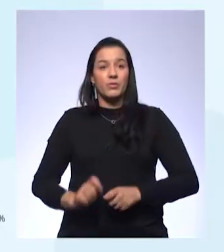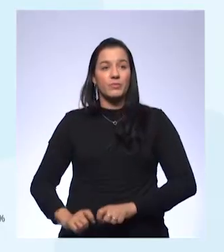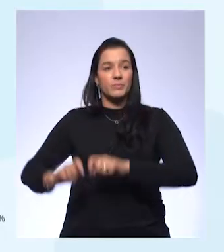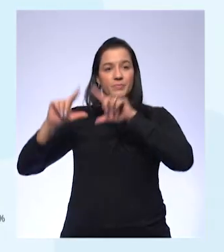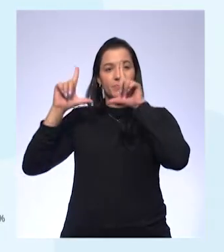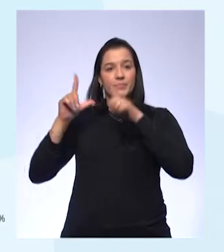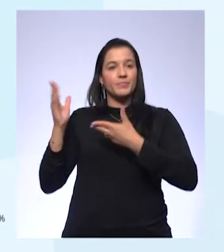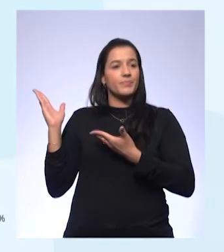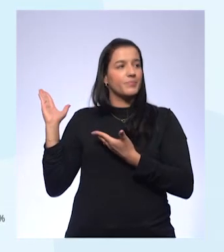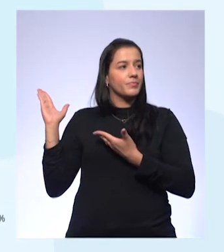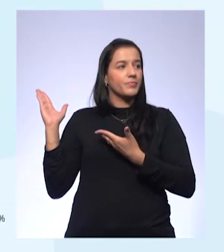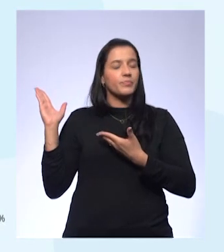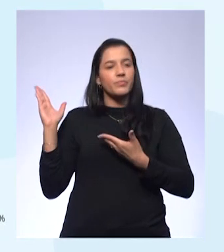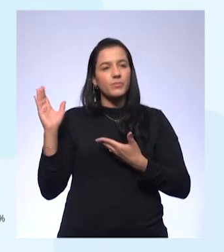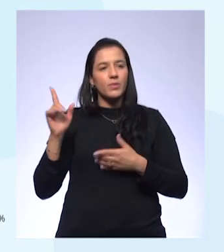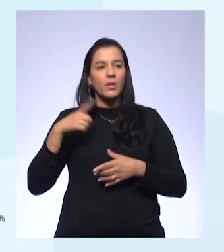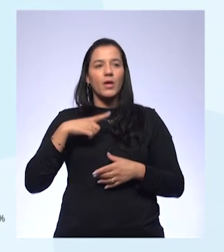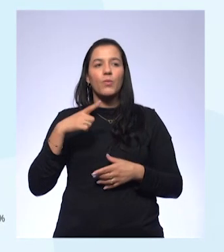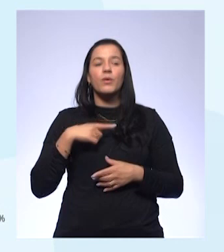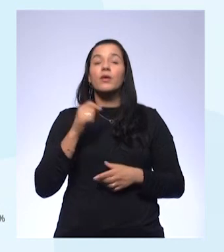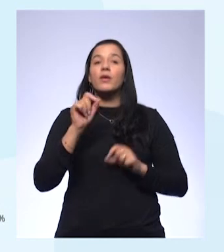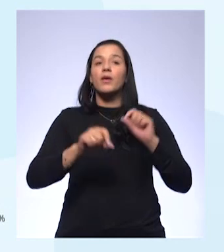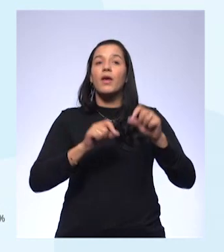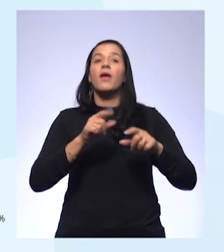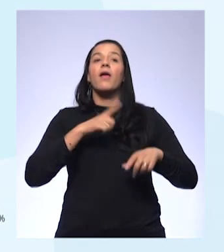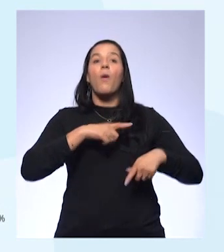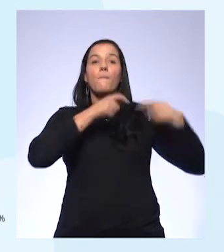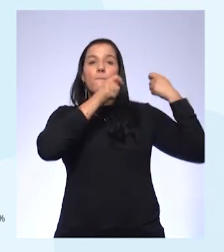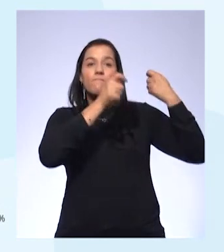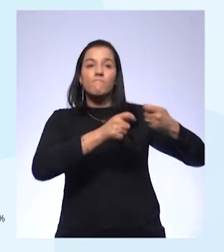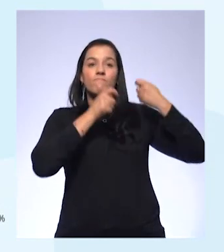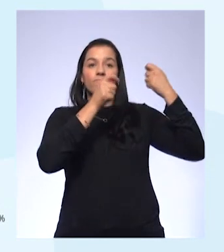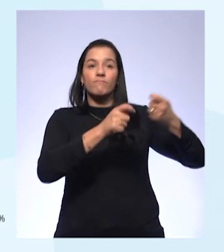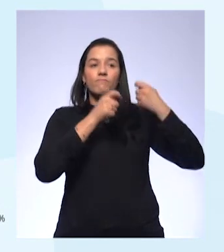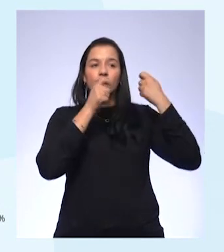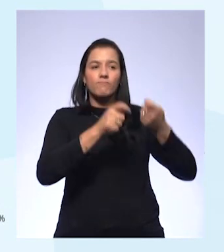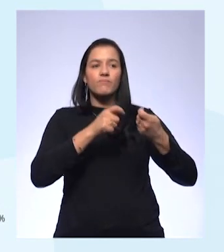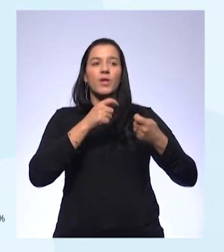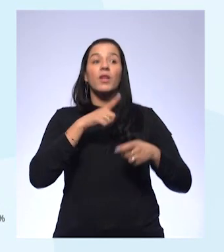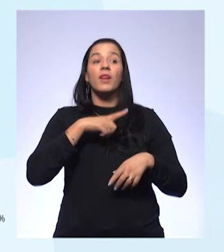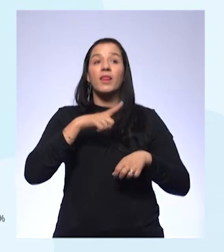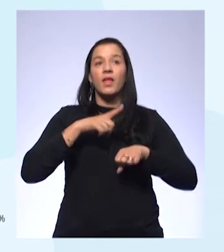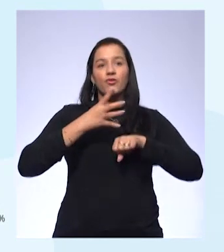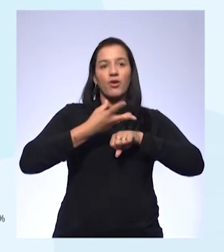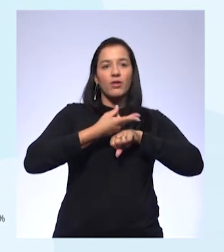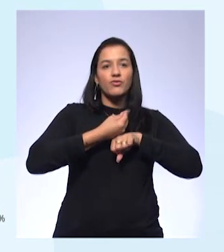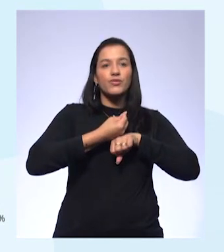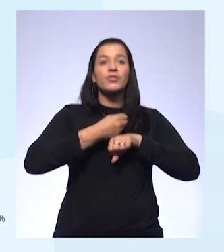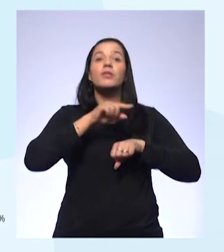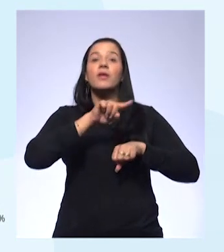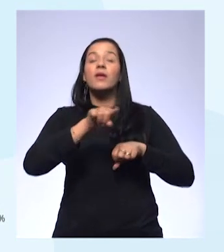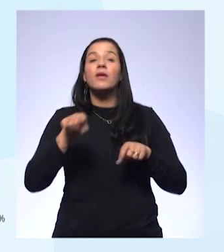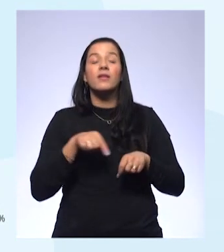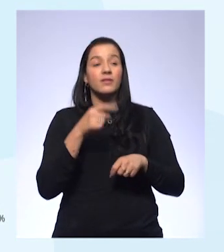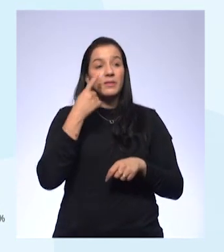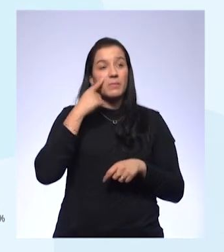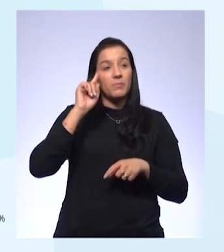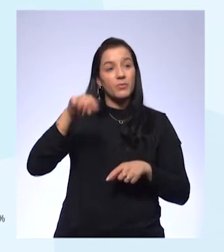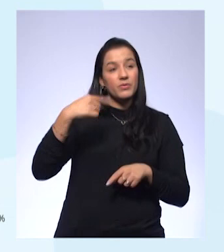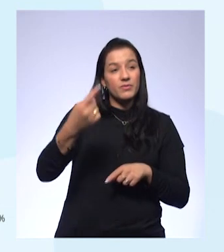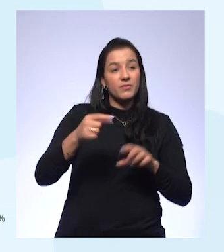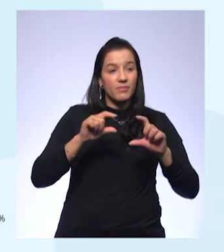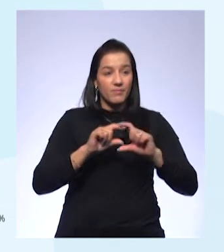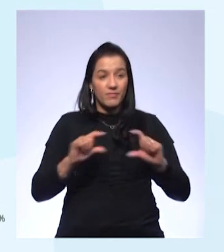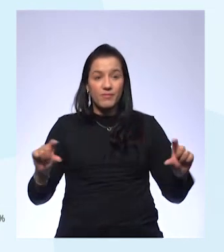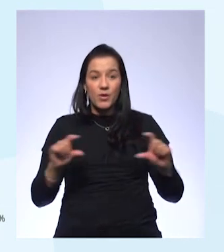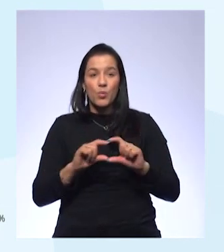para vocês. A da direita é um protesto aí de artistas, né? Inclusive essas artistas, se vocês virem depois pela